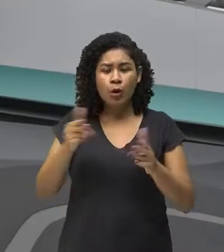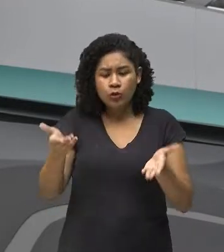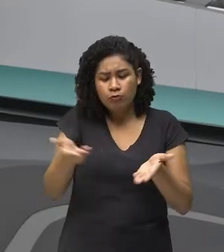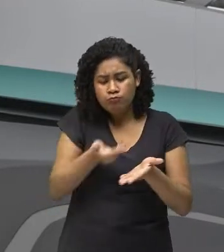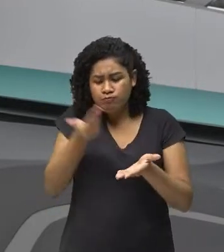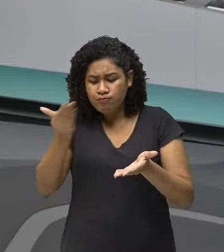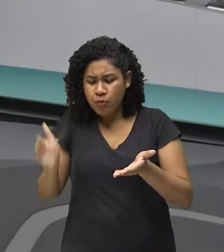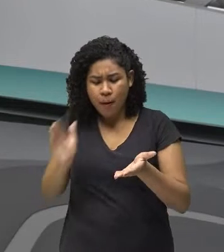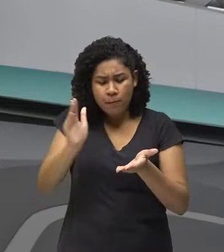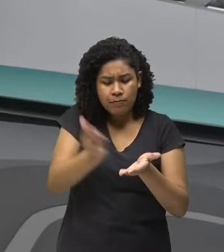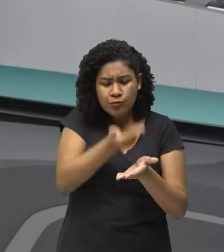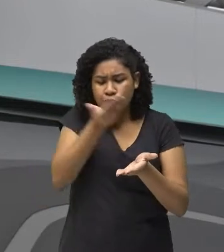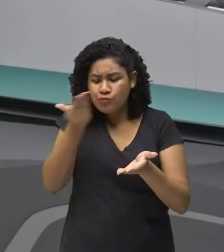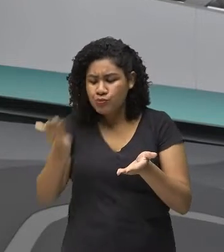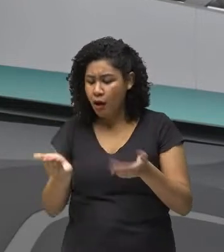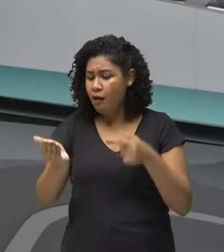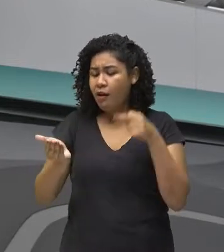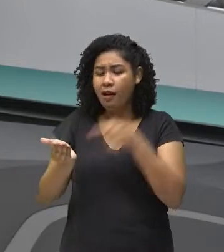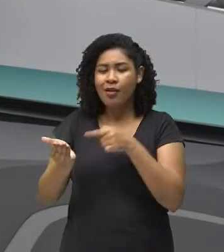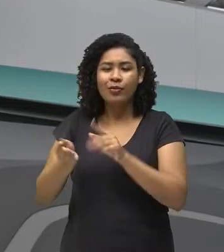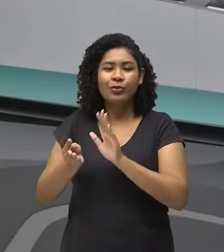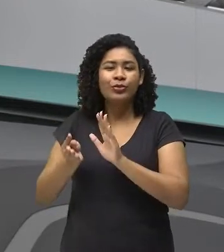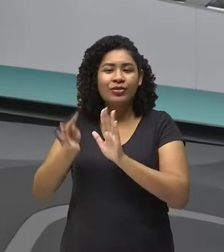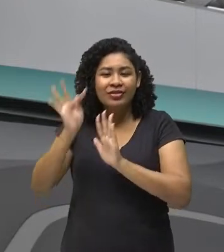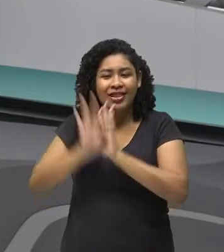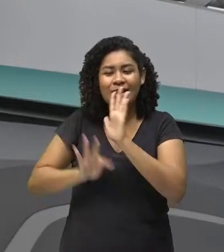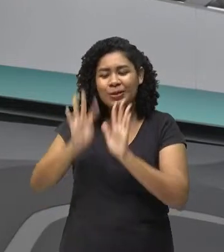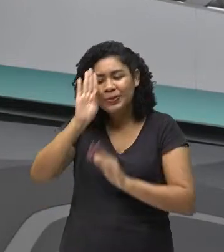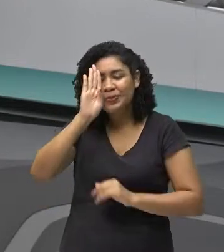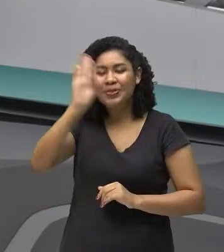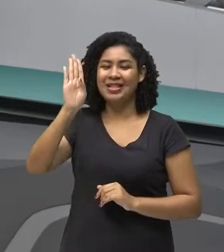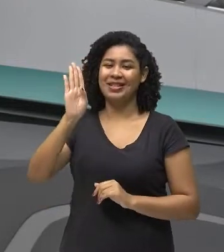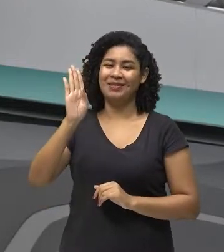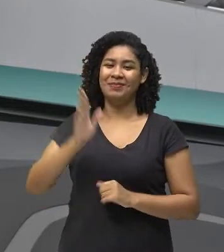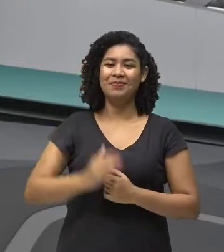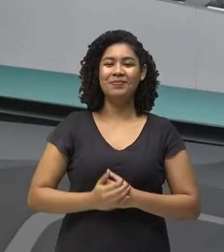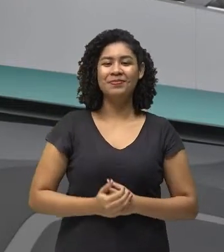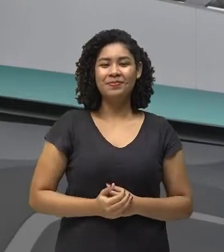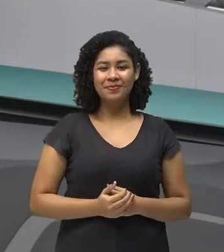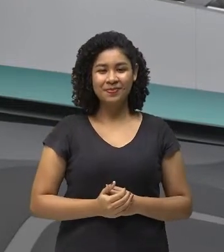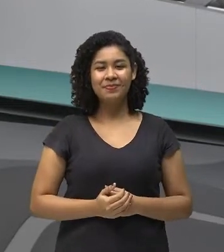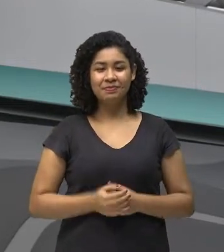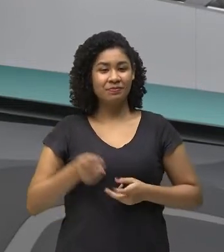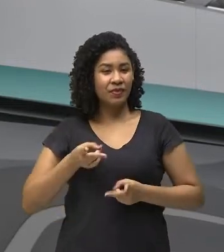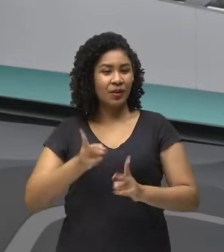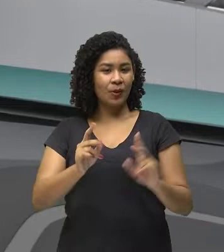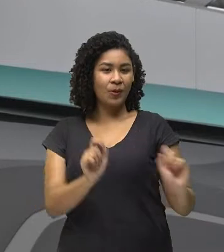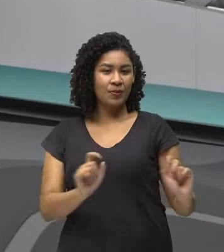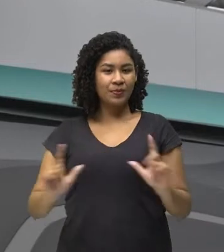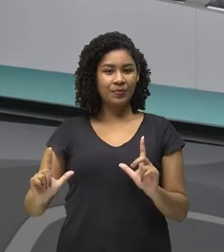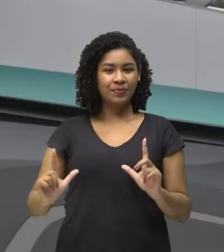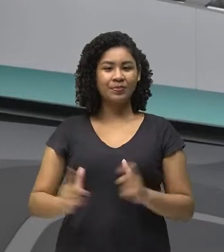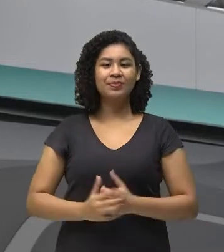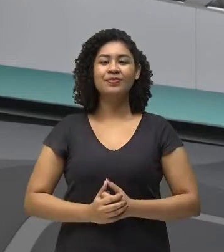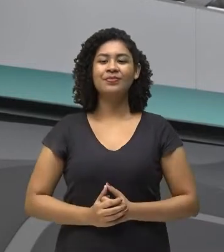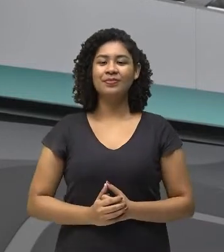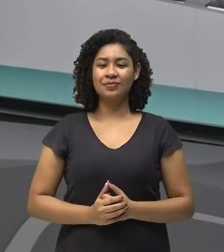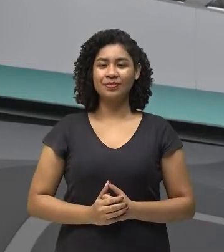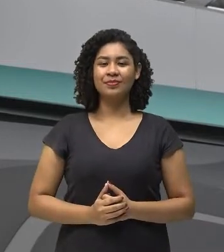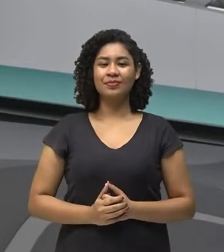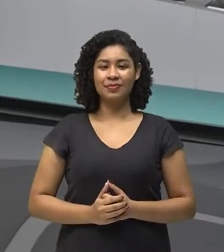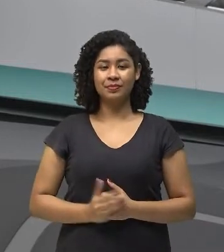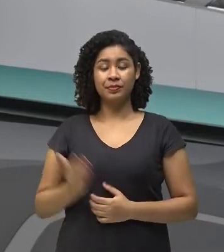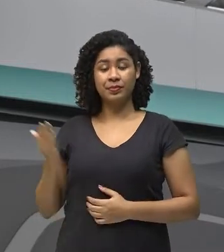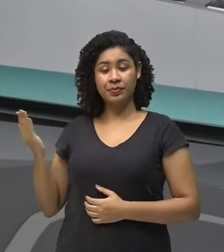saber o que está acontecendo ali naquele texto, a ideia principal, tudo bem? Vamos continuar um pouquinho mais sobre o skimming. Olha só, no